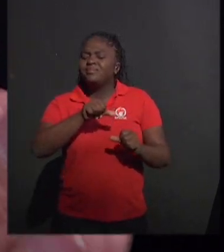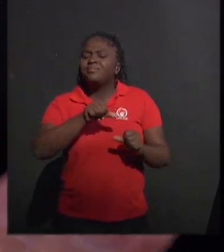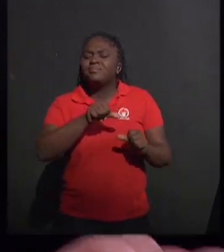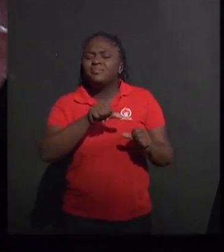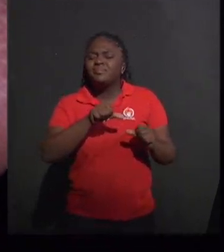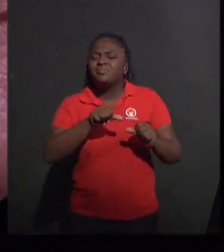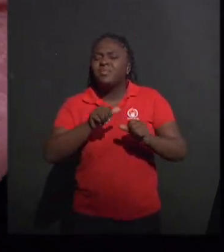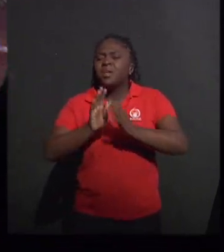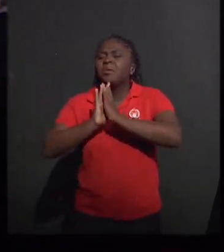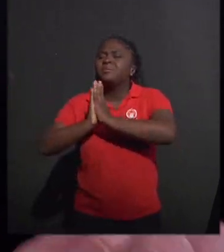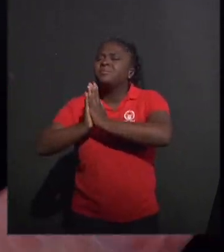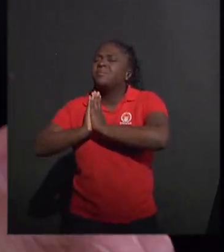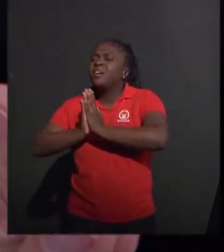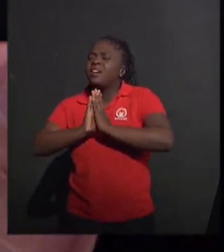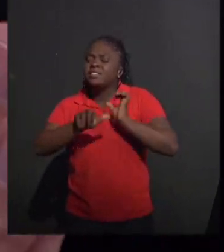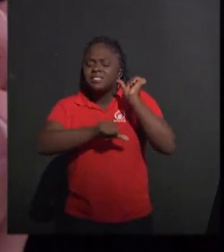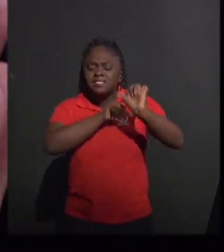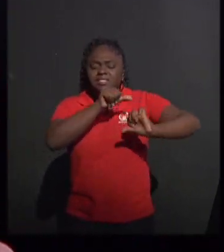Aviva.